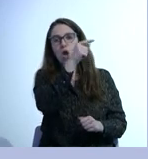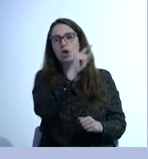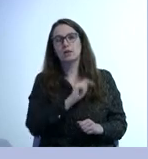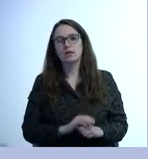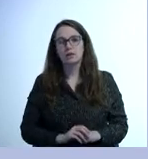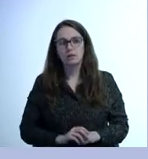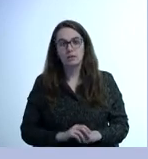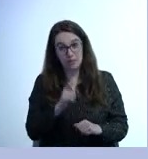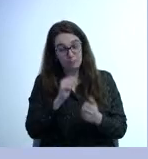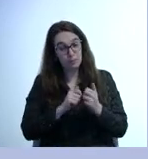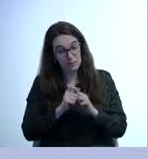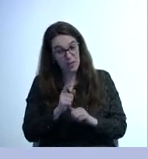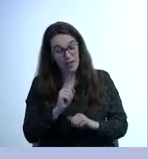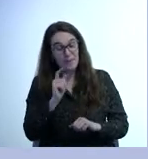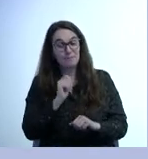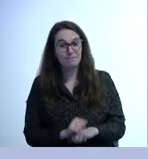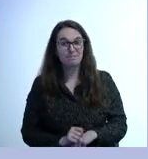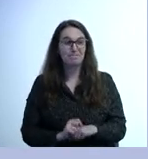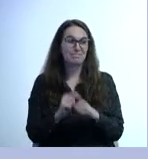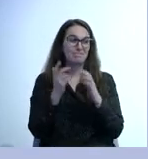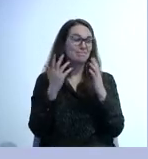O panorama é este.